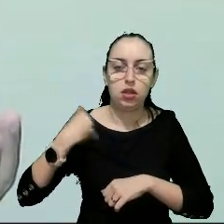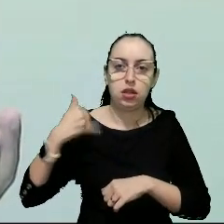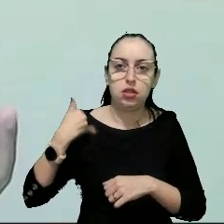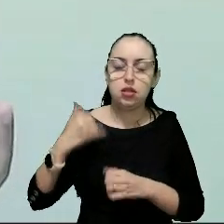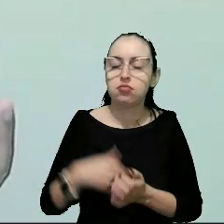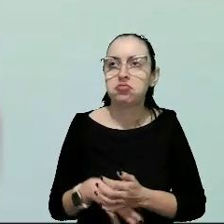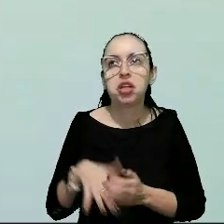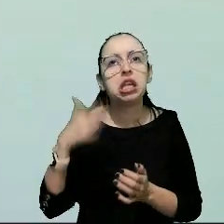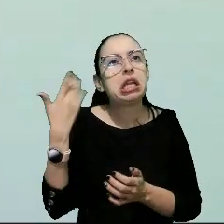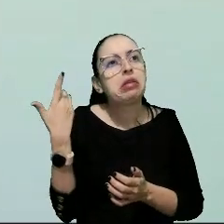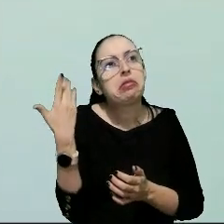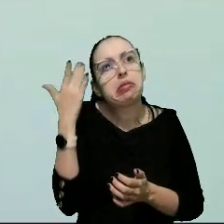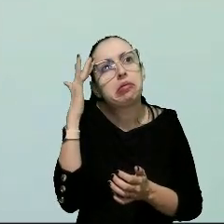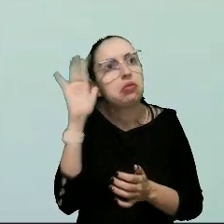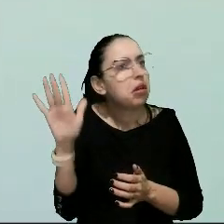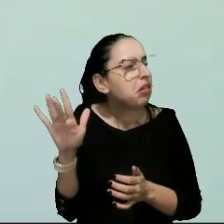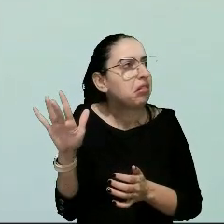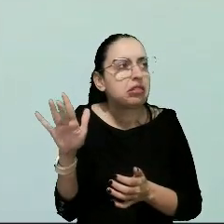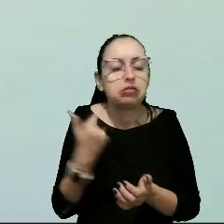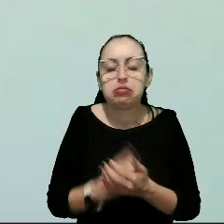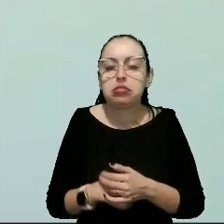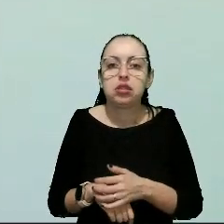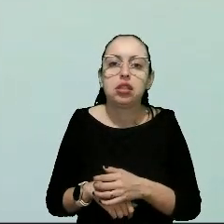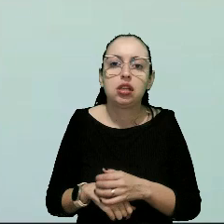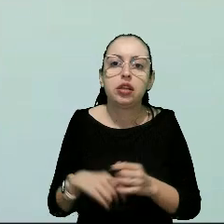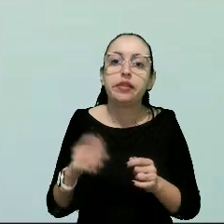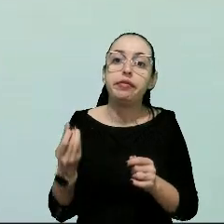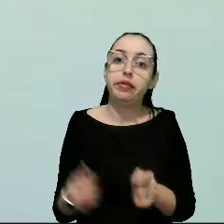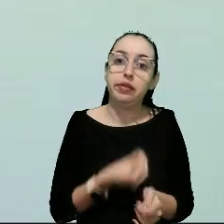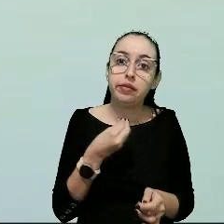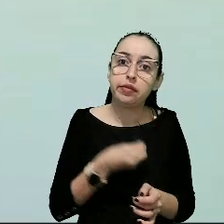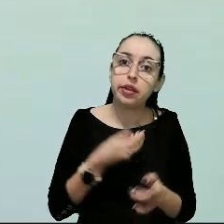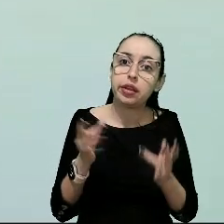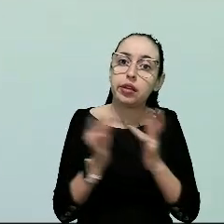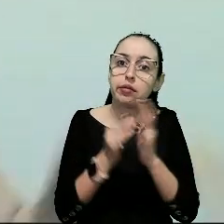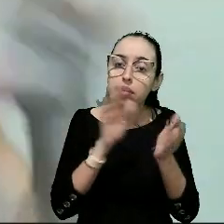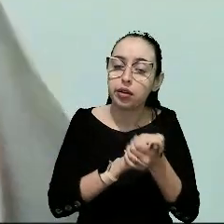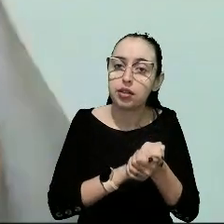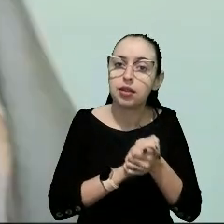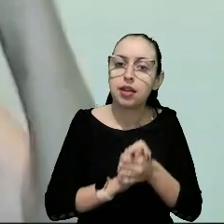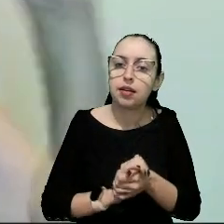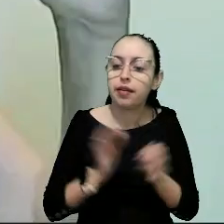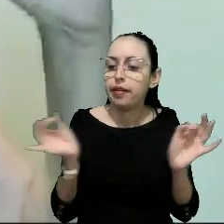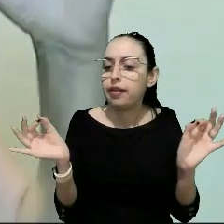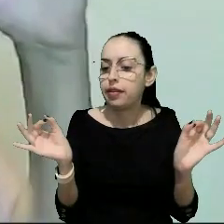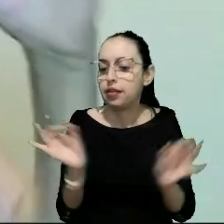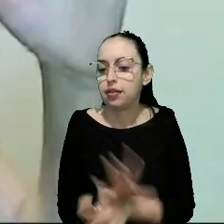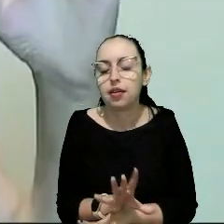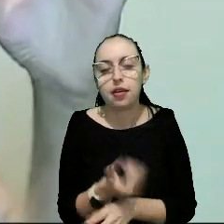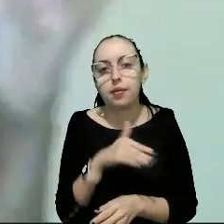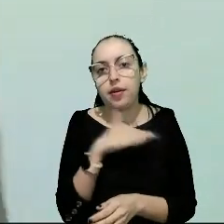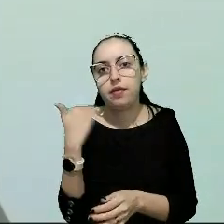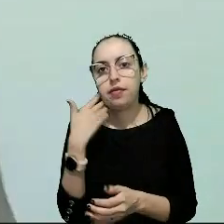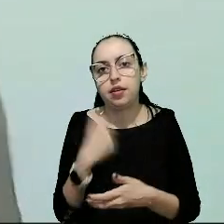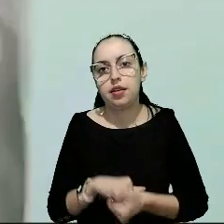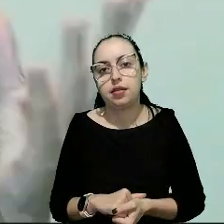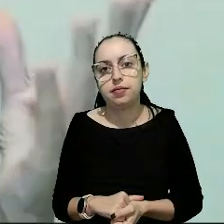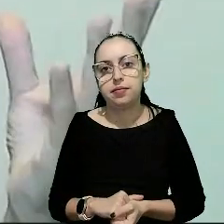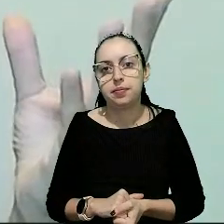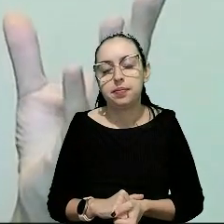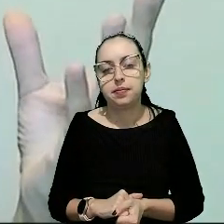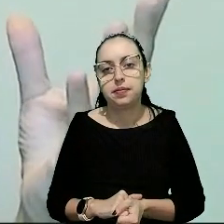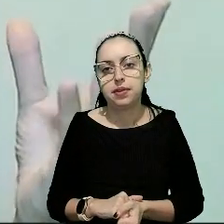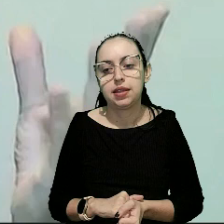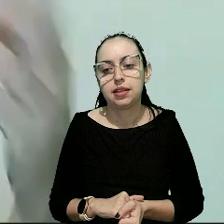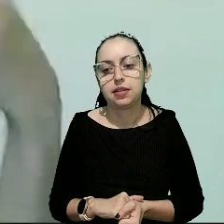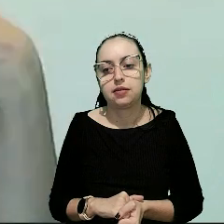Impensável. As pessoas viviam com o mesmo parceiro até morrer. Tem até aquela clássica frase que eu escutei muito